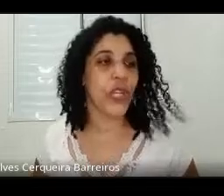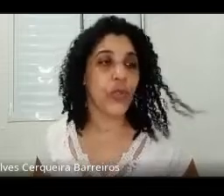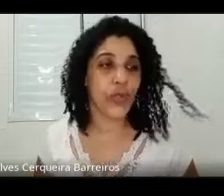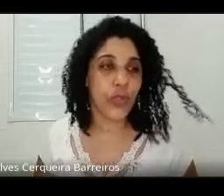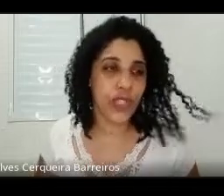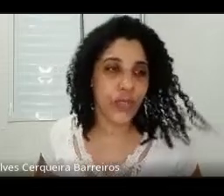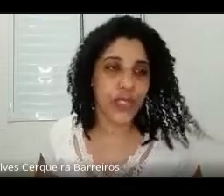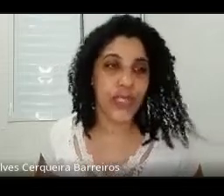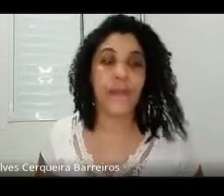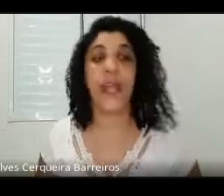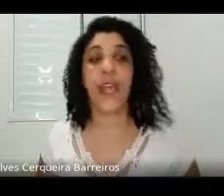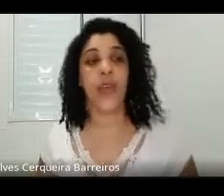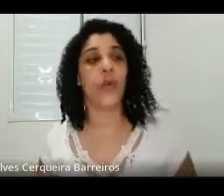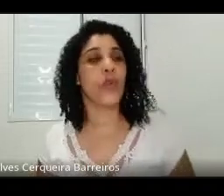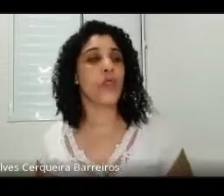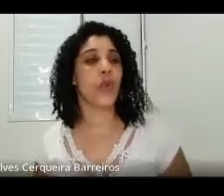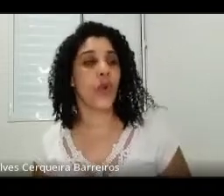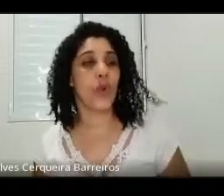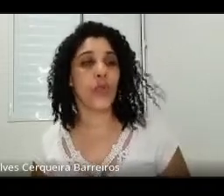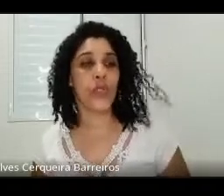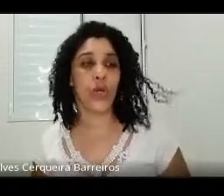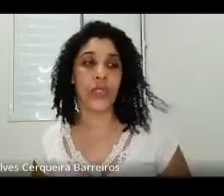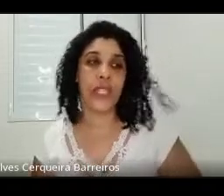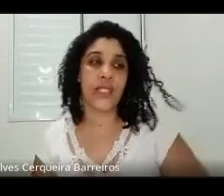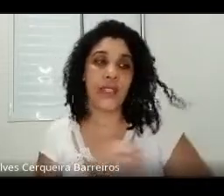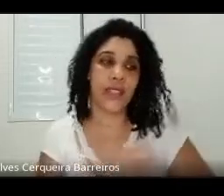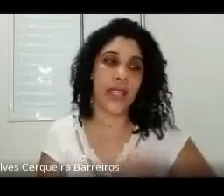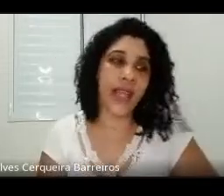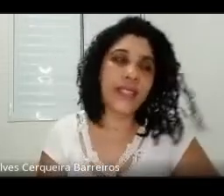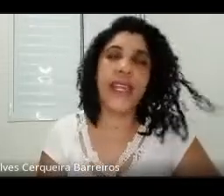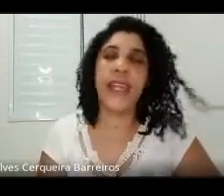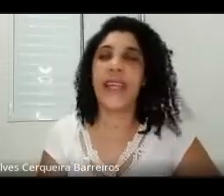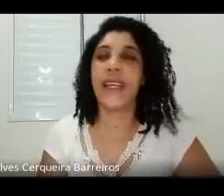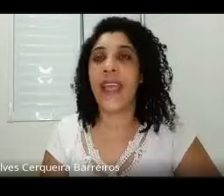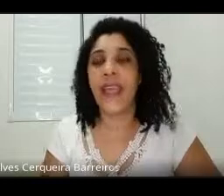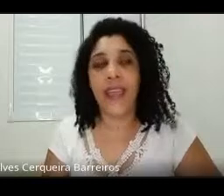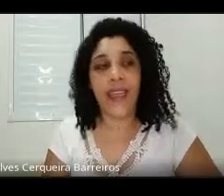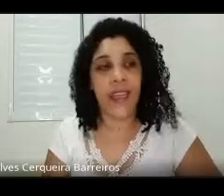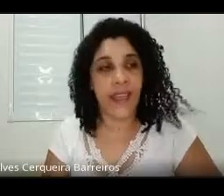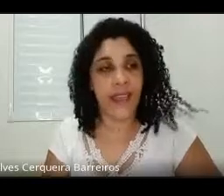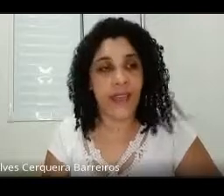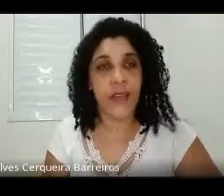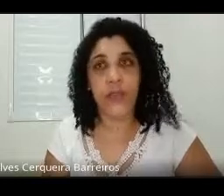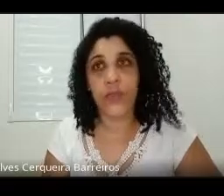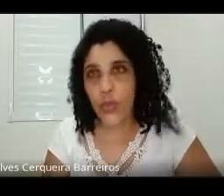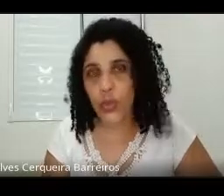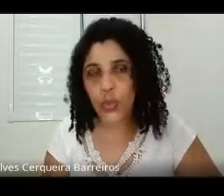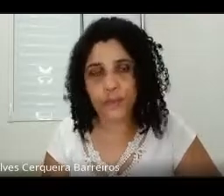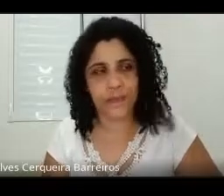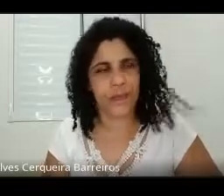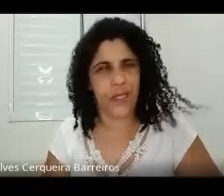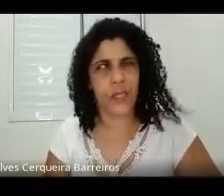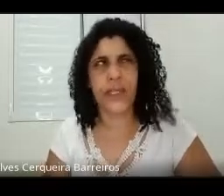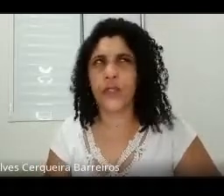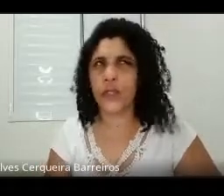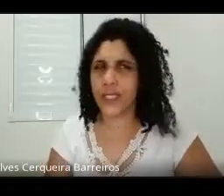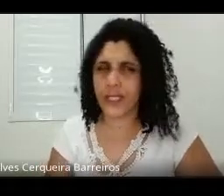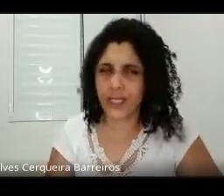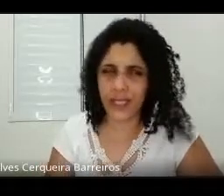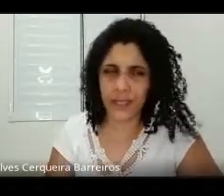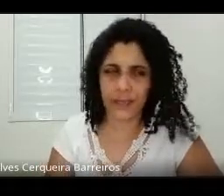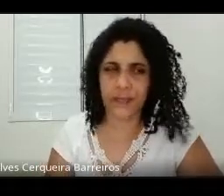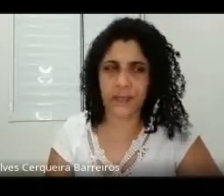olhos do que com os ouvidos. Eu ouço com os olhos. Esse Stein, ele é um surdo, se não me